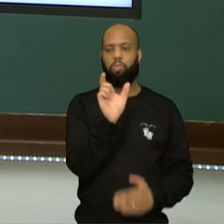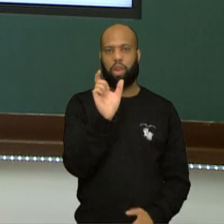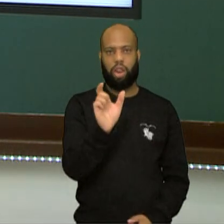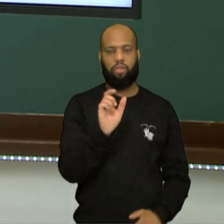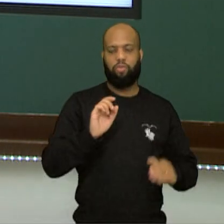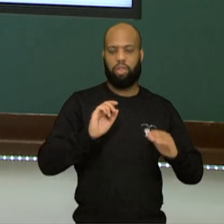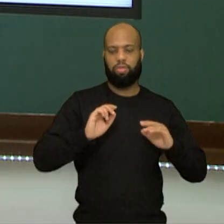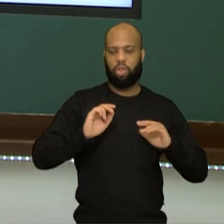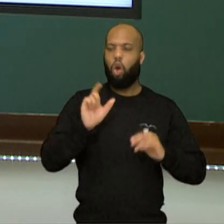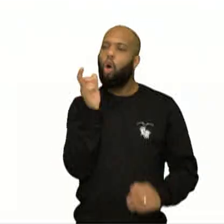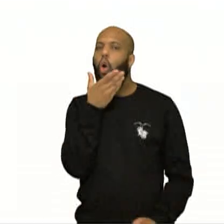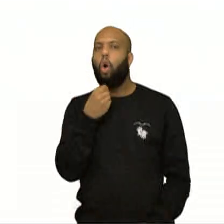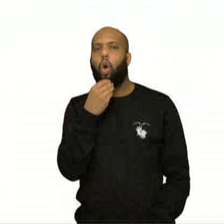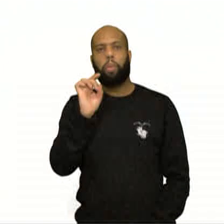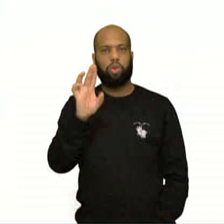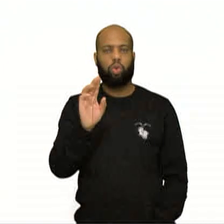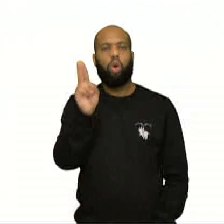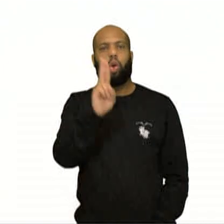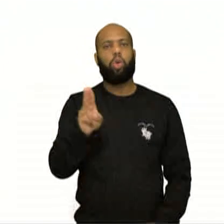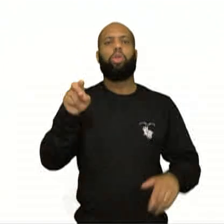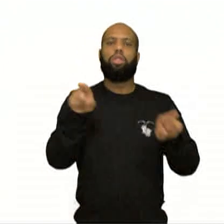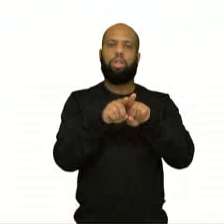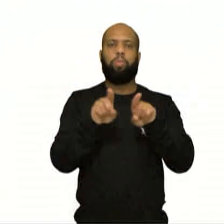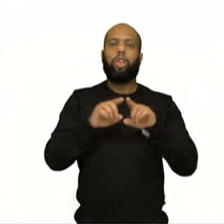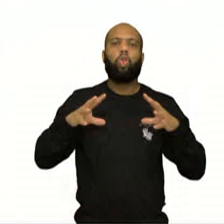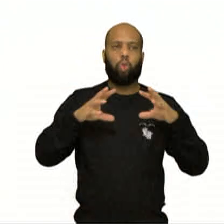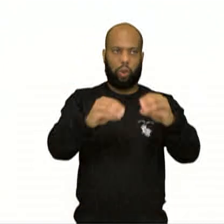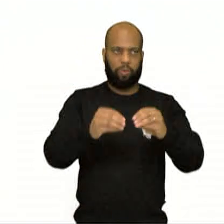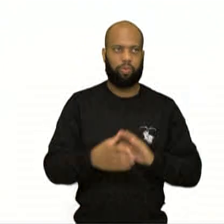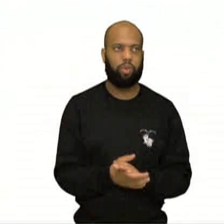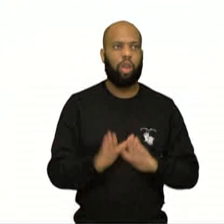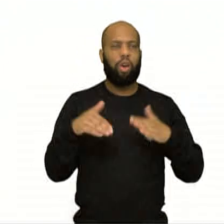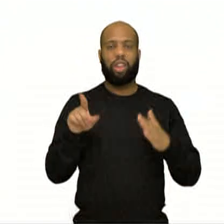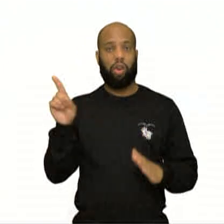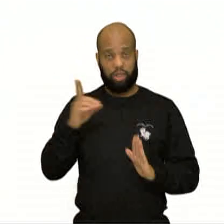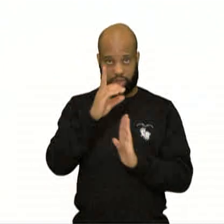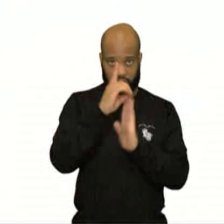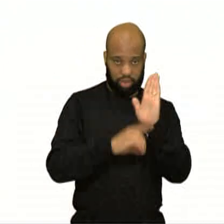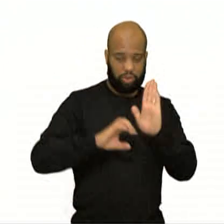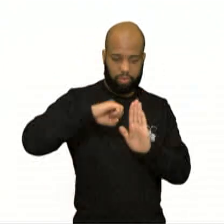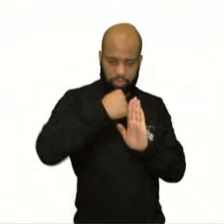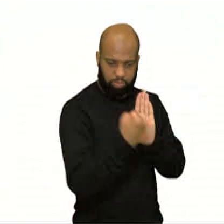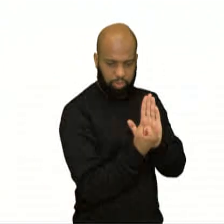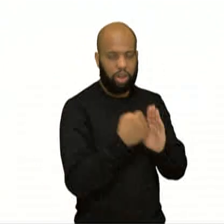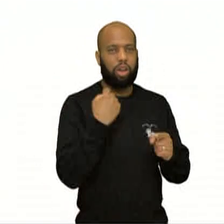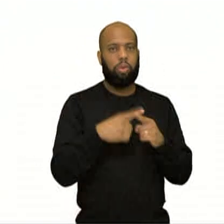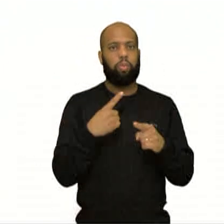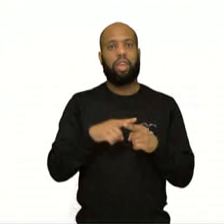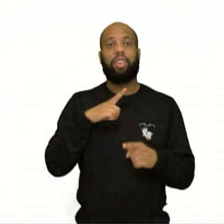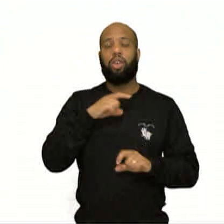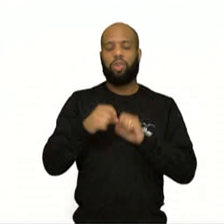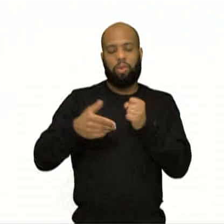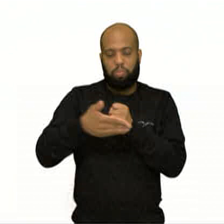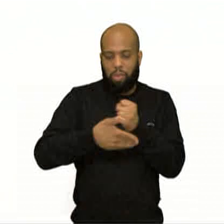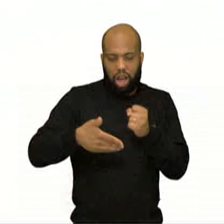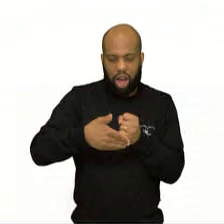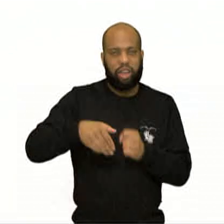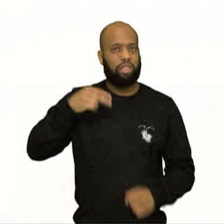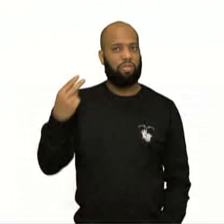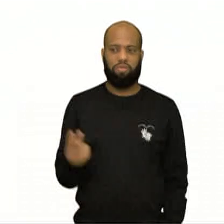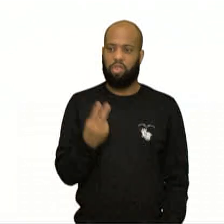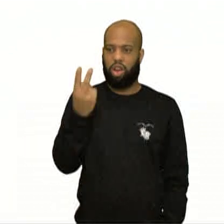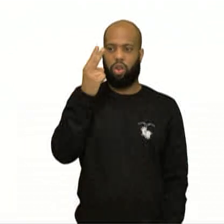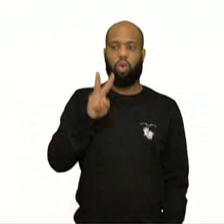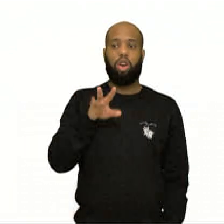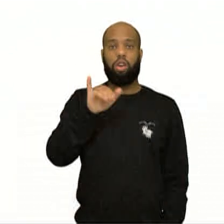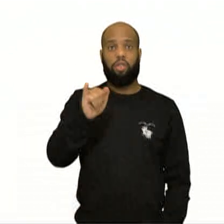A declaração é vista, então, como um marco para o direito internacional, por estabelecer princípios e valores universais a serem respeitados pelos